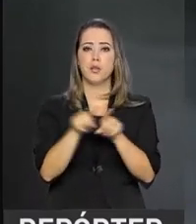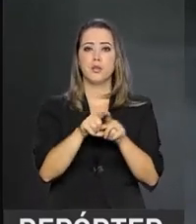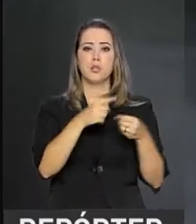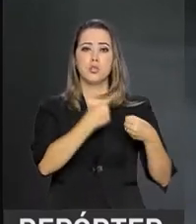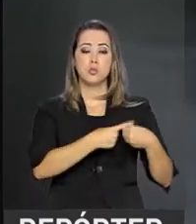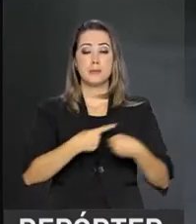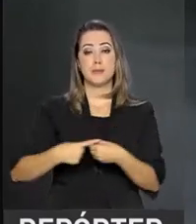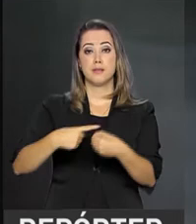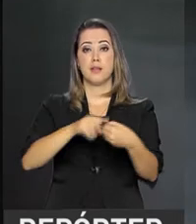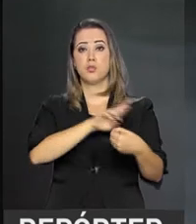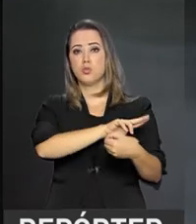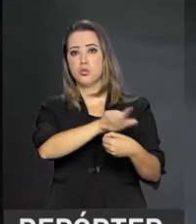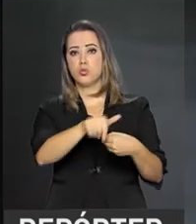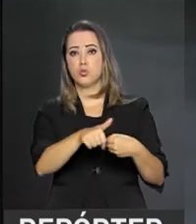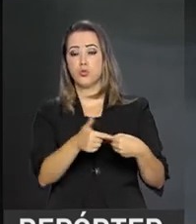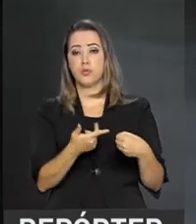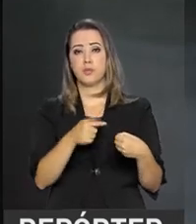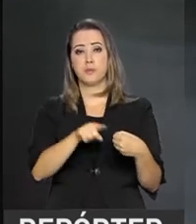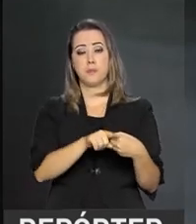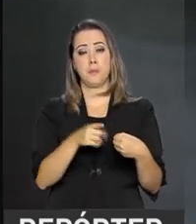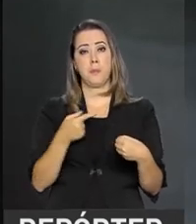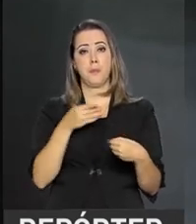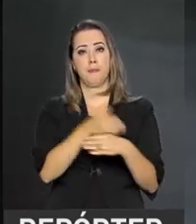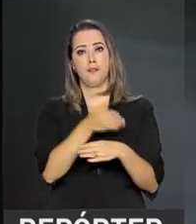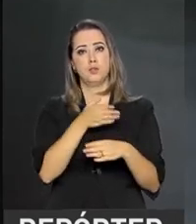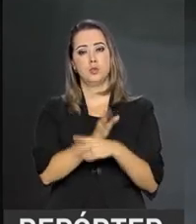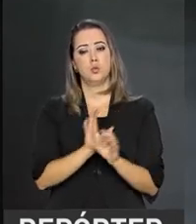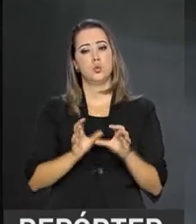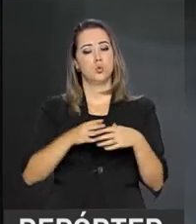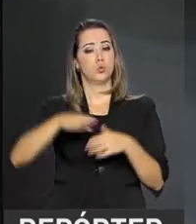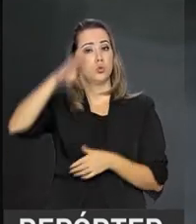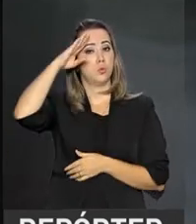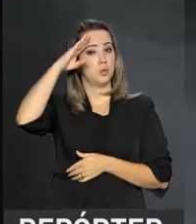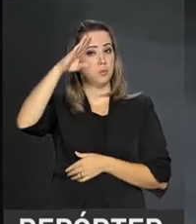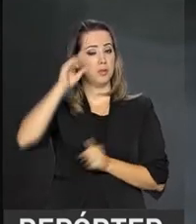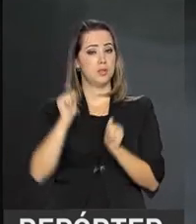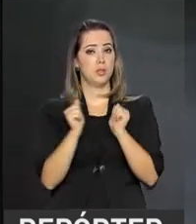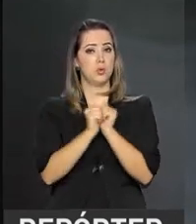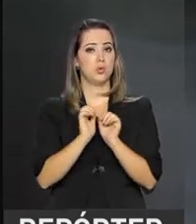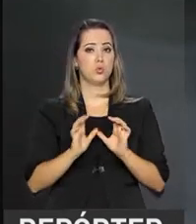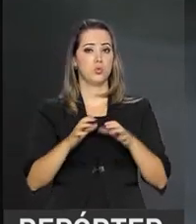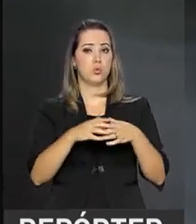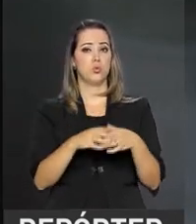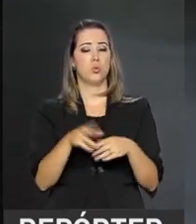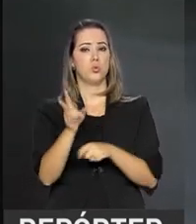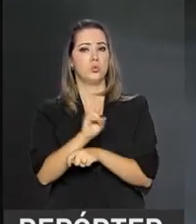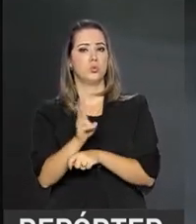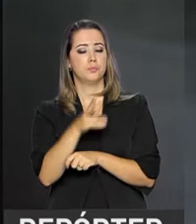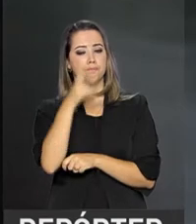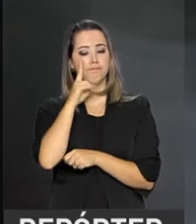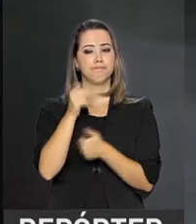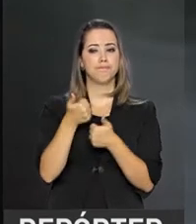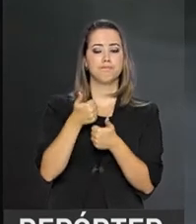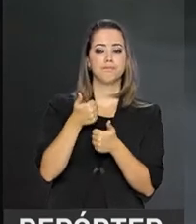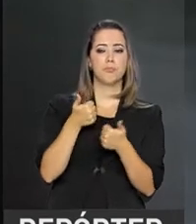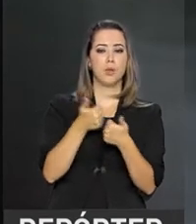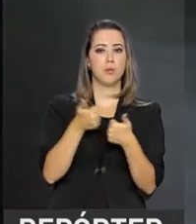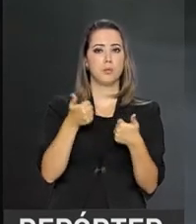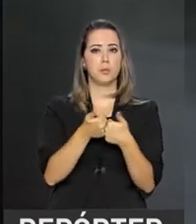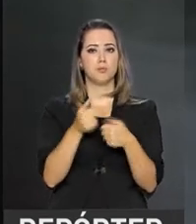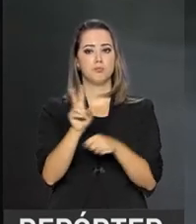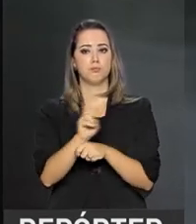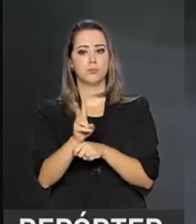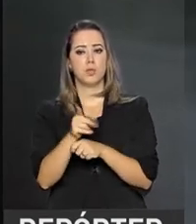santa luzia em campo verde onde os militares nos junto com nossos agentes fazem inspeções de campo entre os esportes